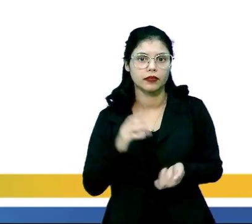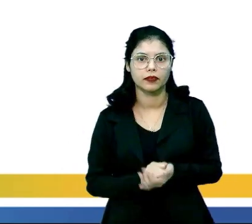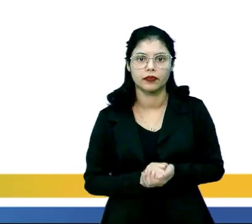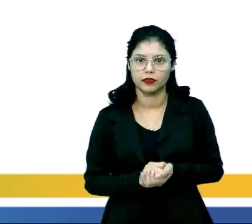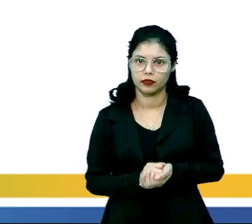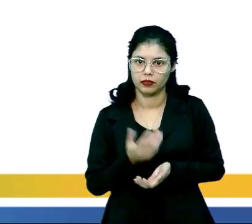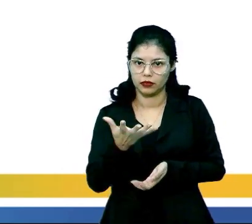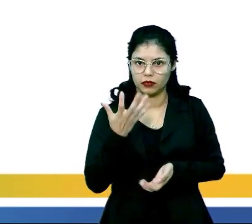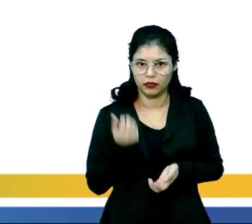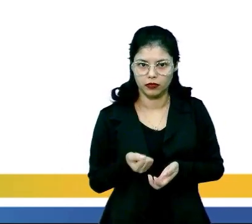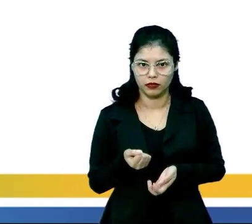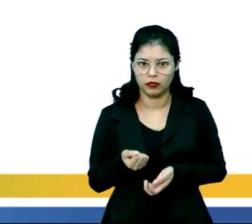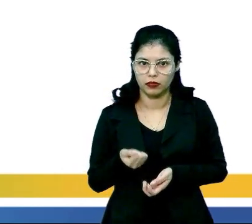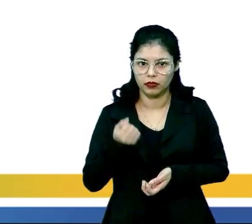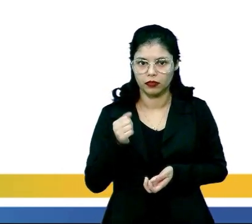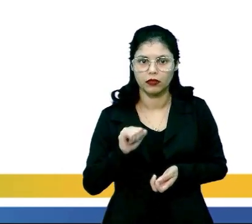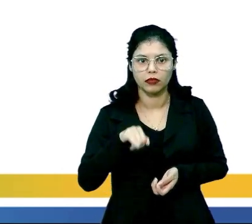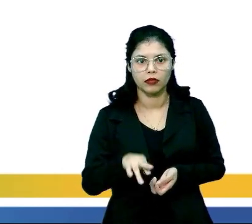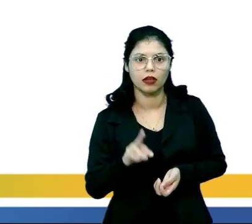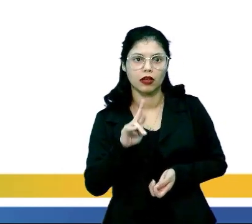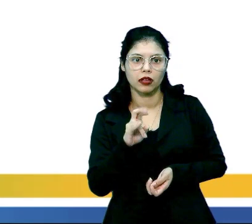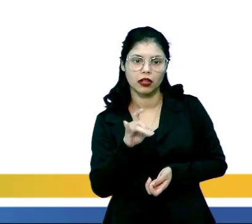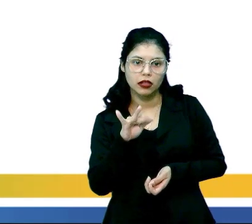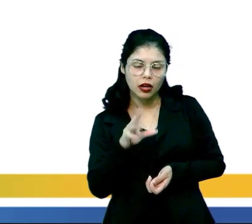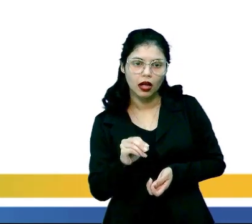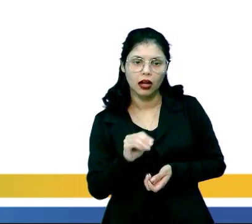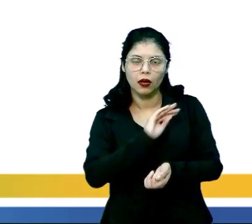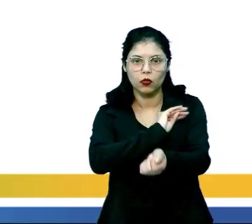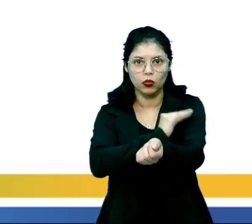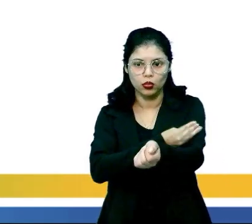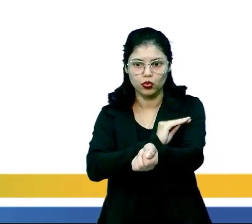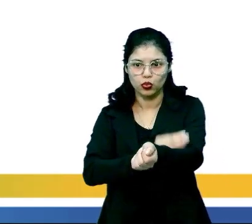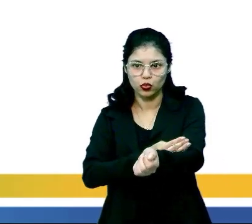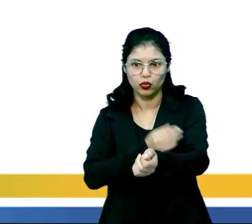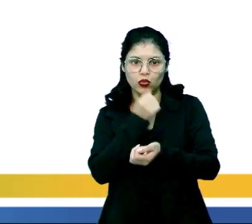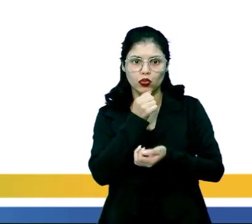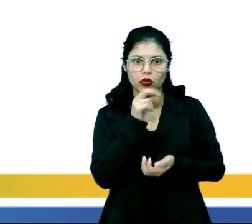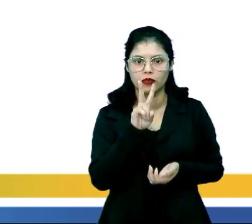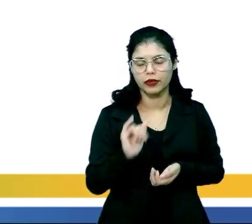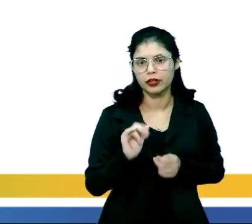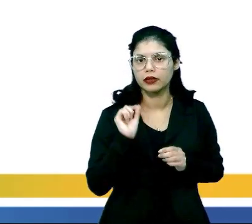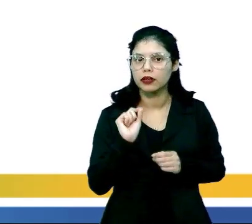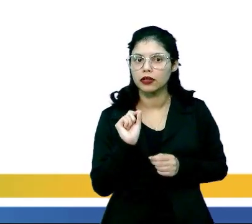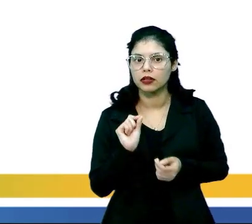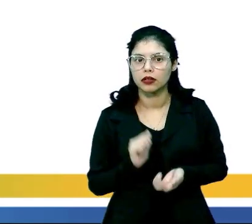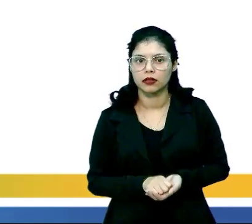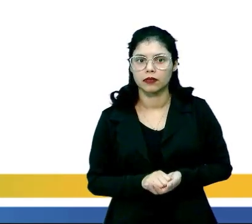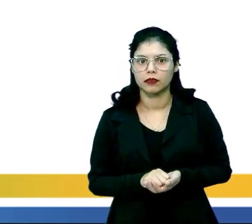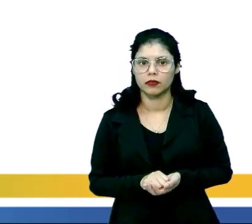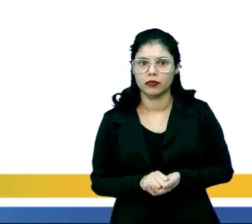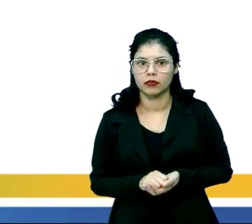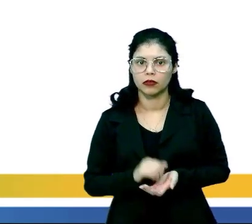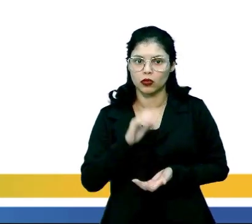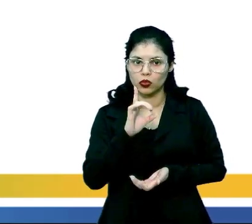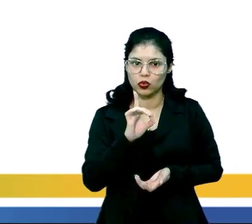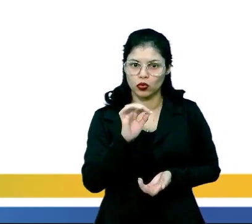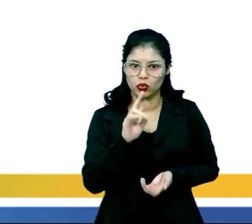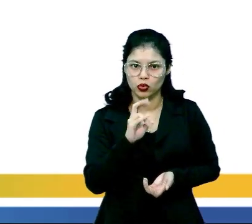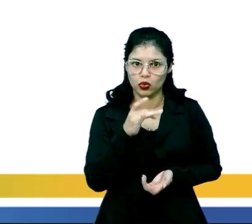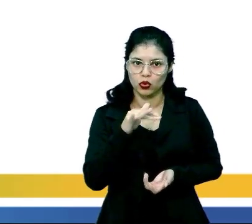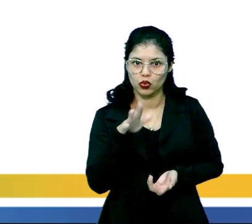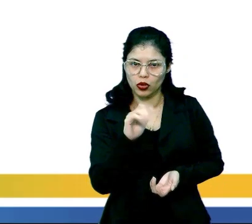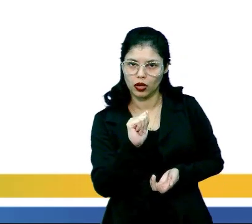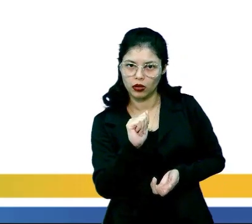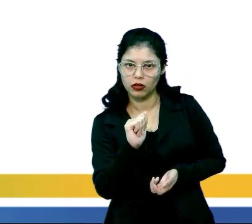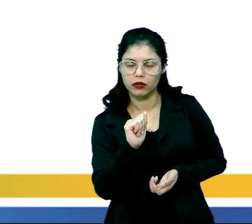ativando o receptor intramuscular. Quando ativa esse receptor, ele vai entrar aí pela raiz dorsal, né? Que é a